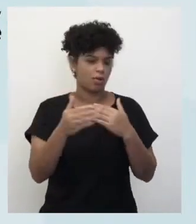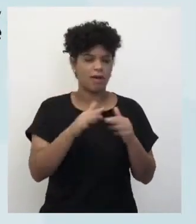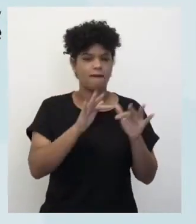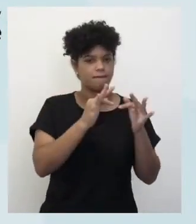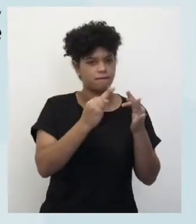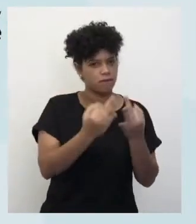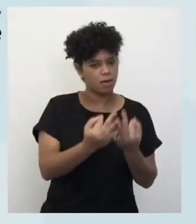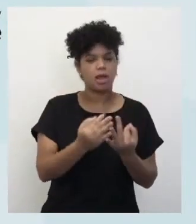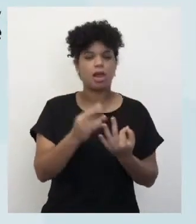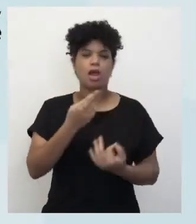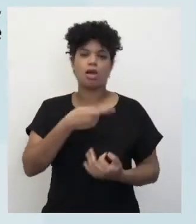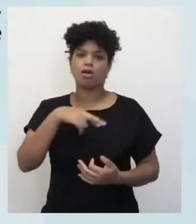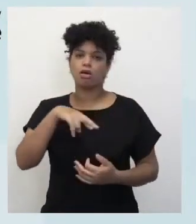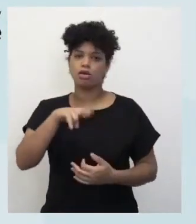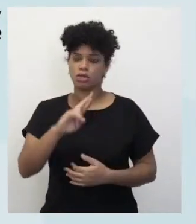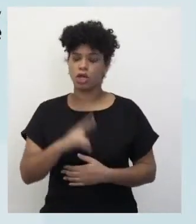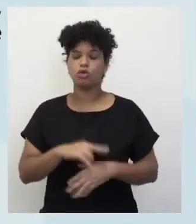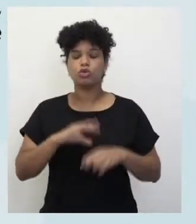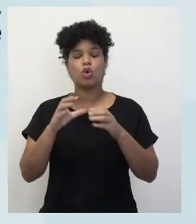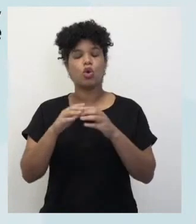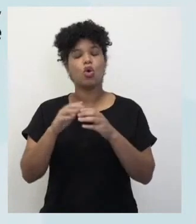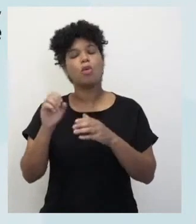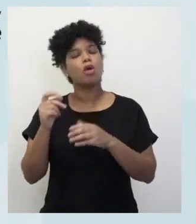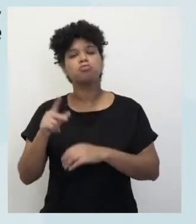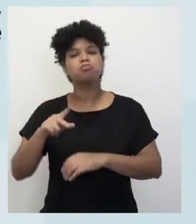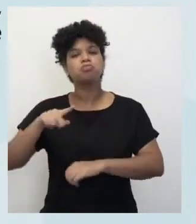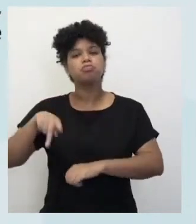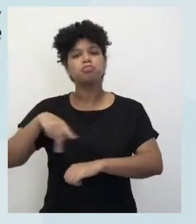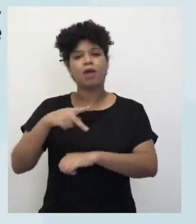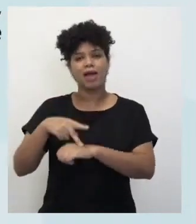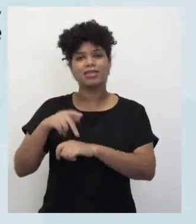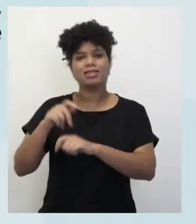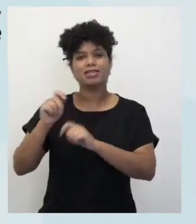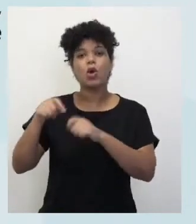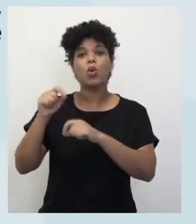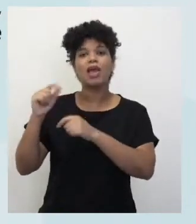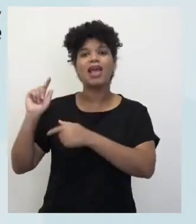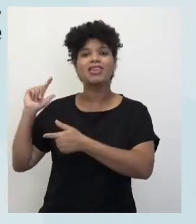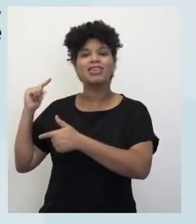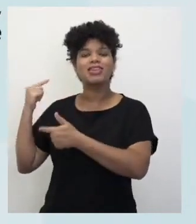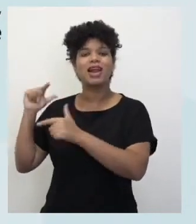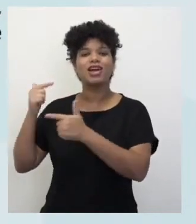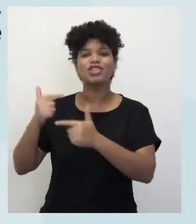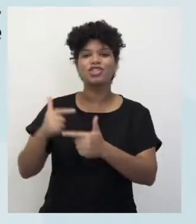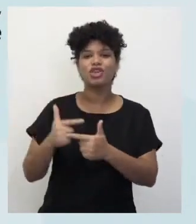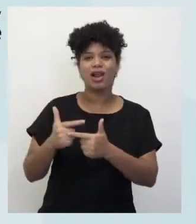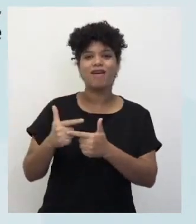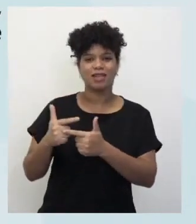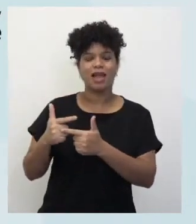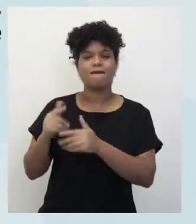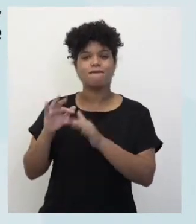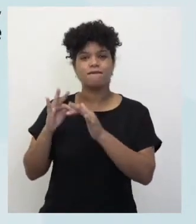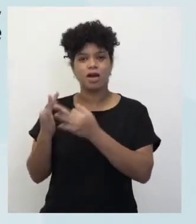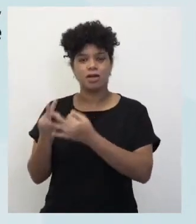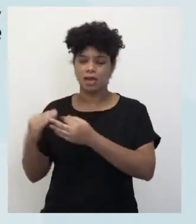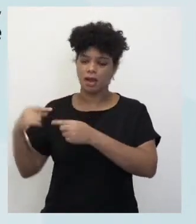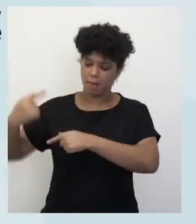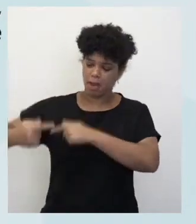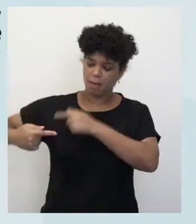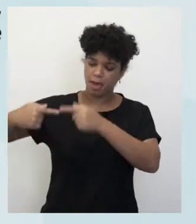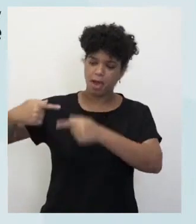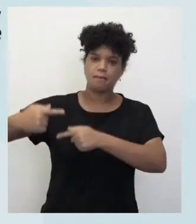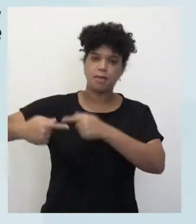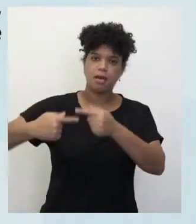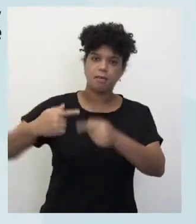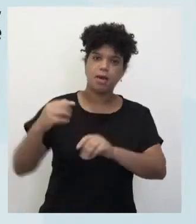de classe social ou nação, é passada de uma geração para outra, no compartilhamento de informações, histórias, costumes, etc. O